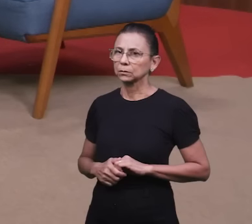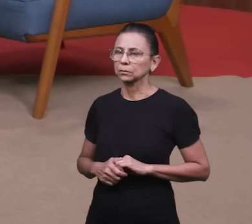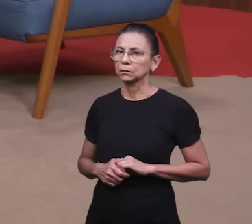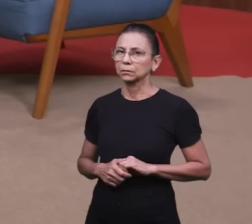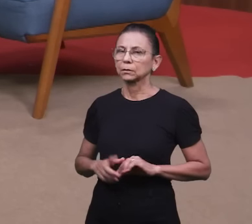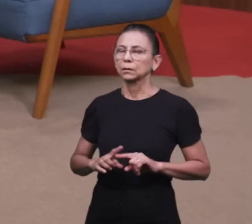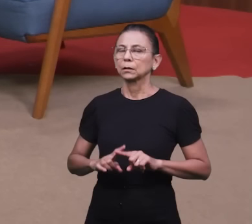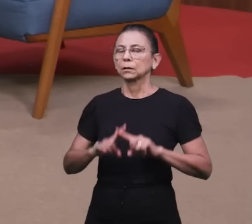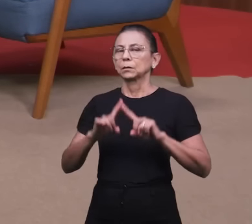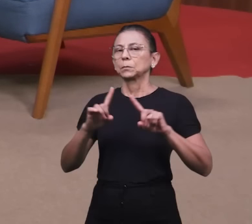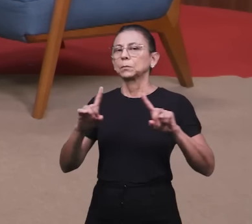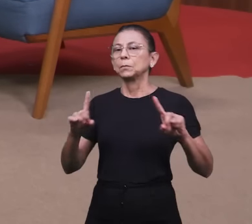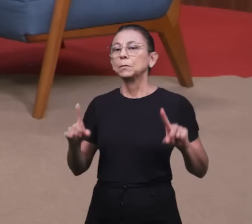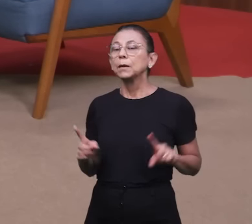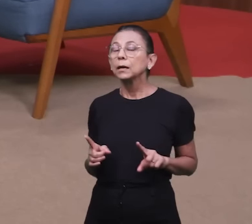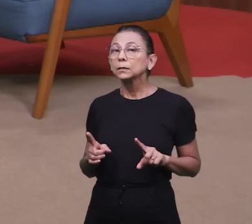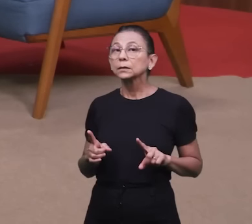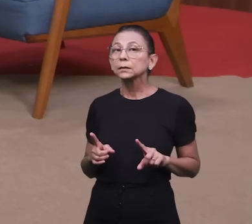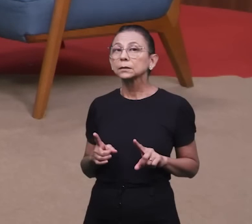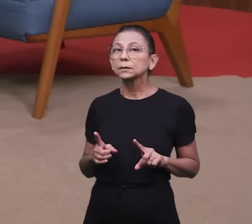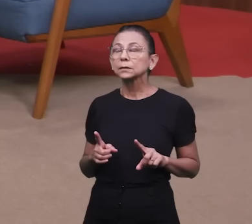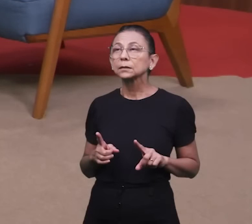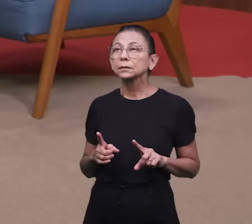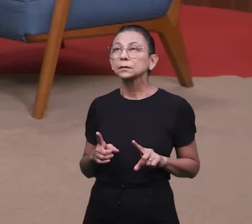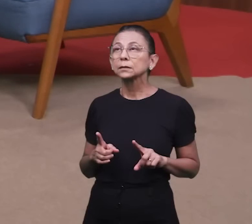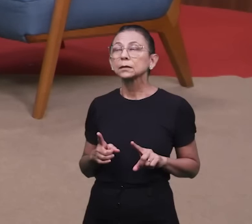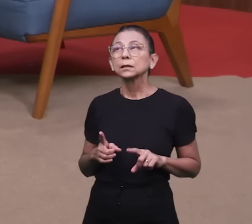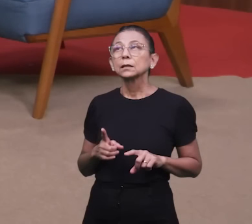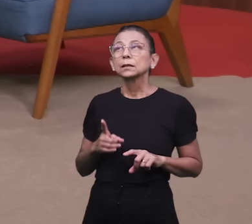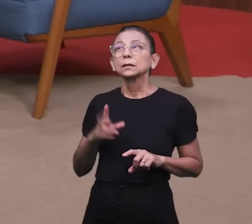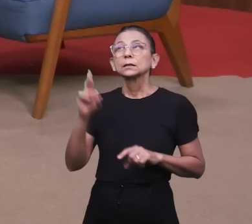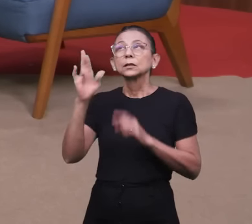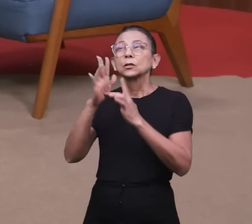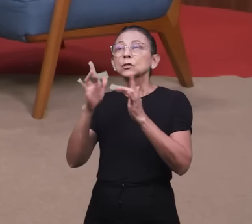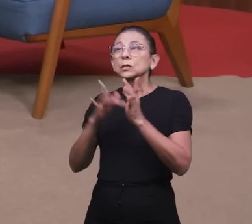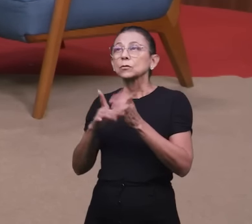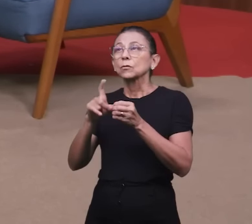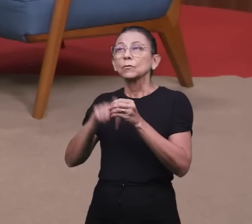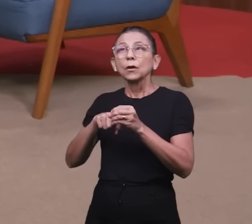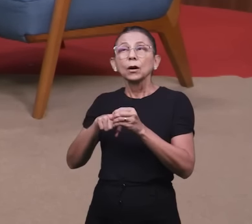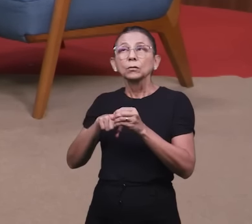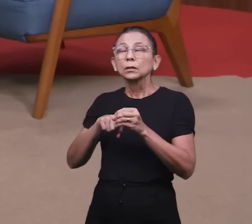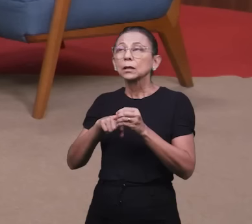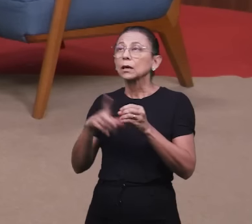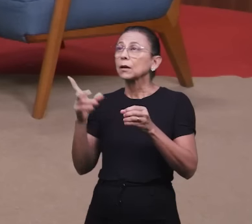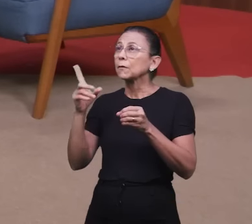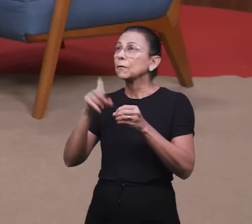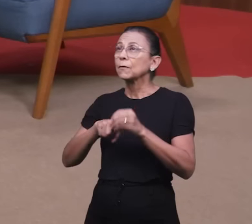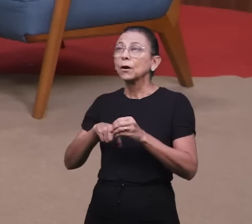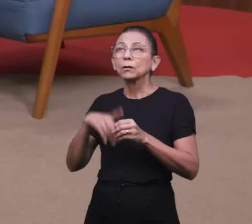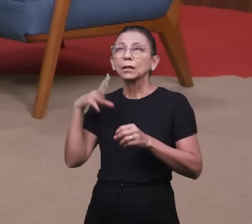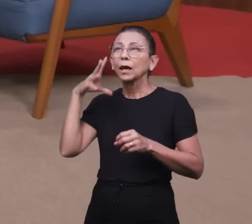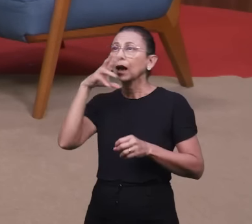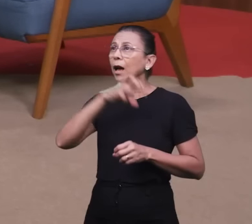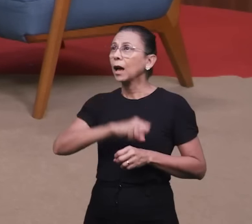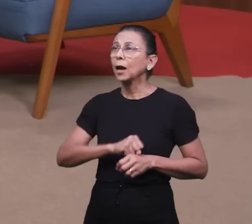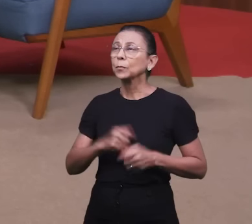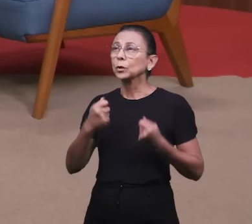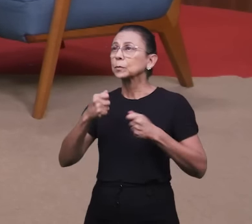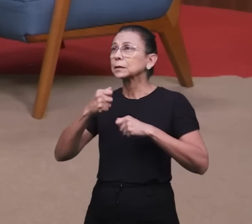Amém sabe Senhor vem mesmo que eu quero ir mesmo Amém